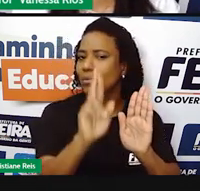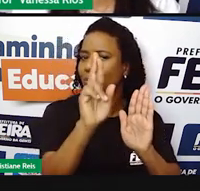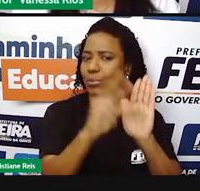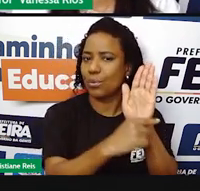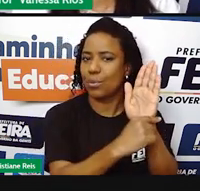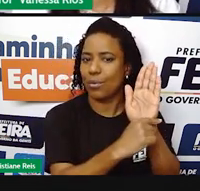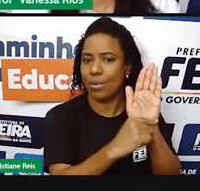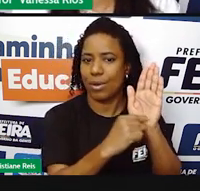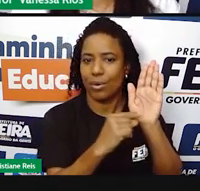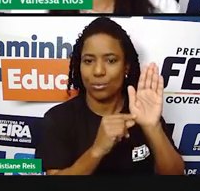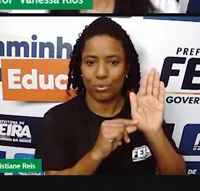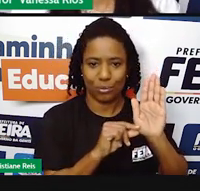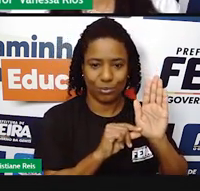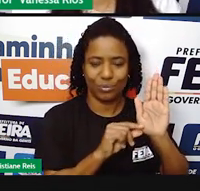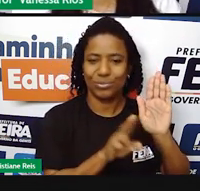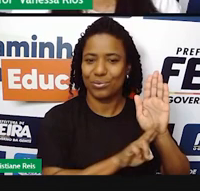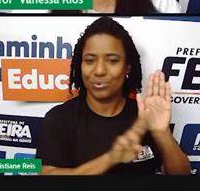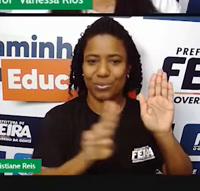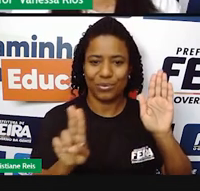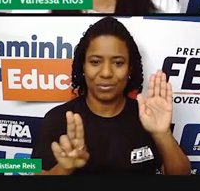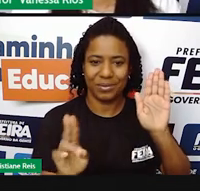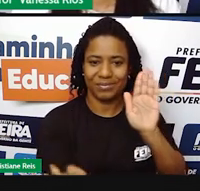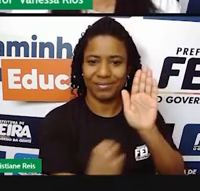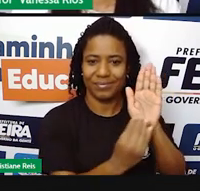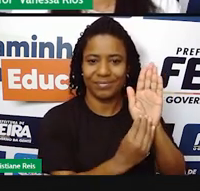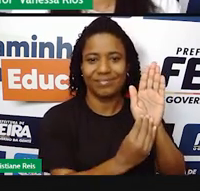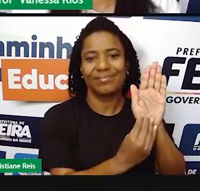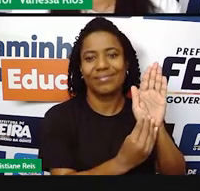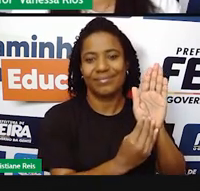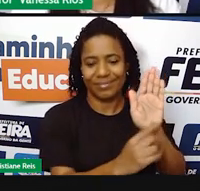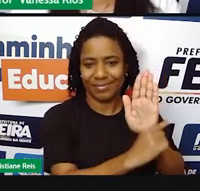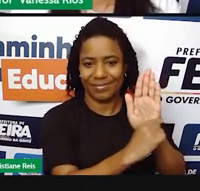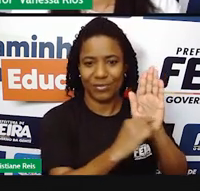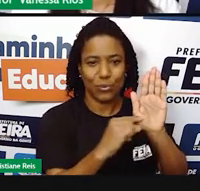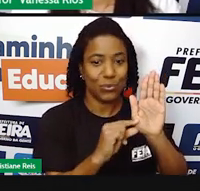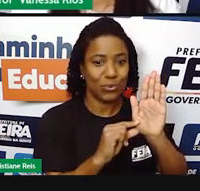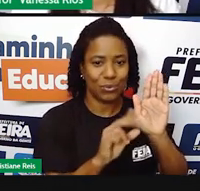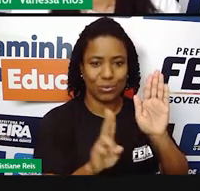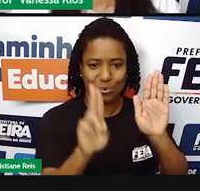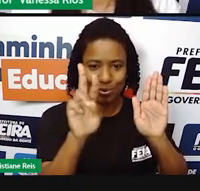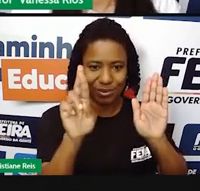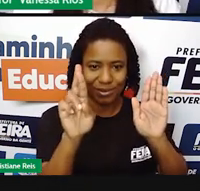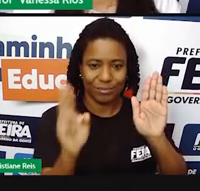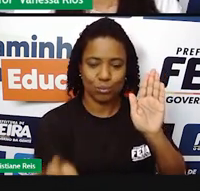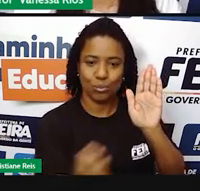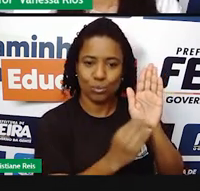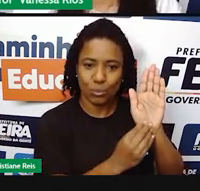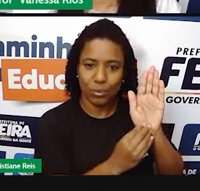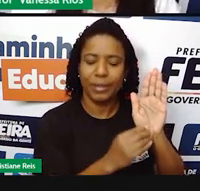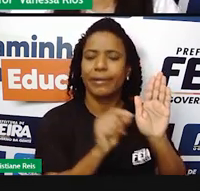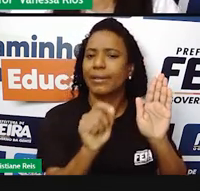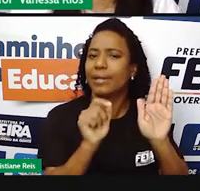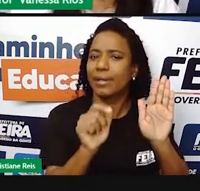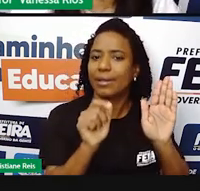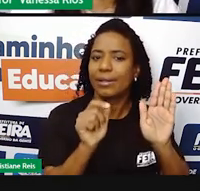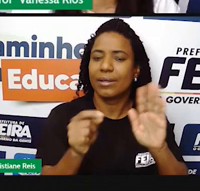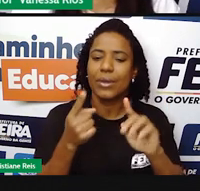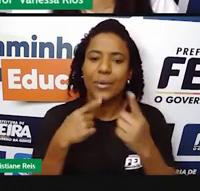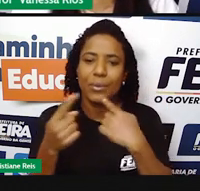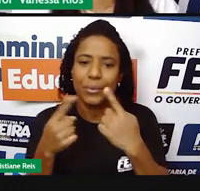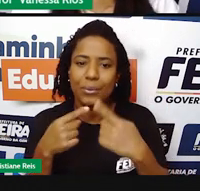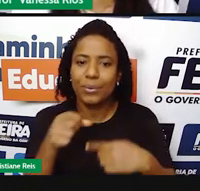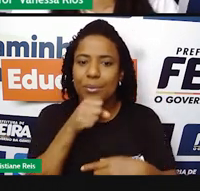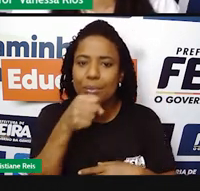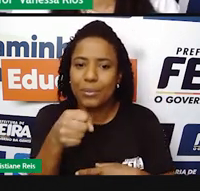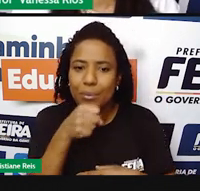né, o nome de quem produziu todo aquele texto, de quem obteve todas aquelas informações